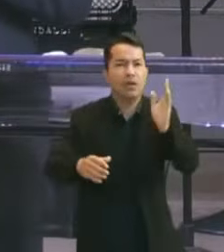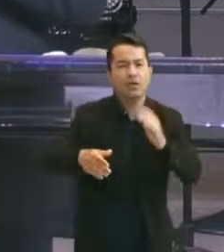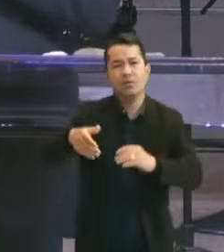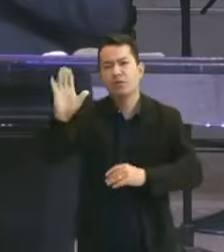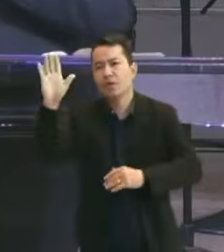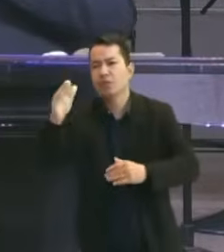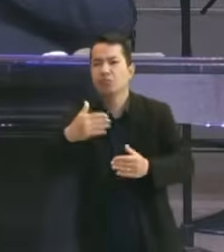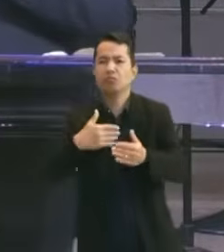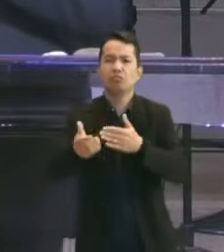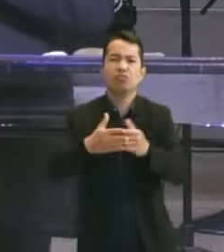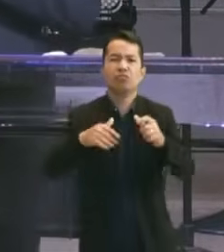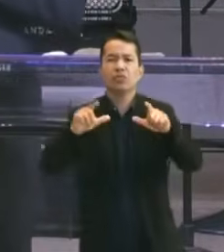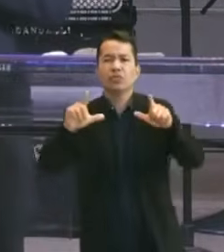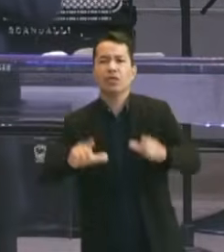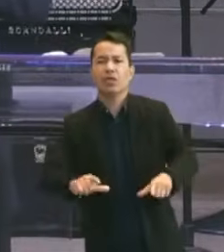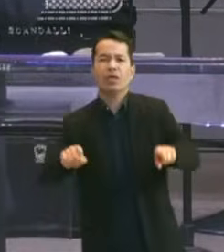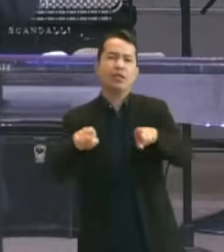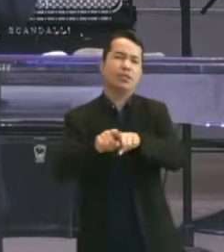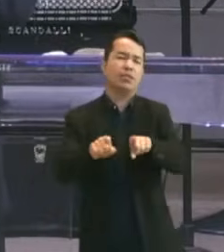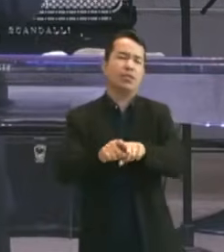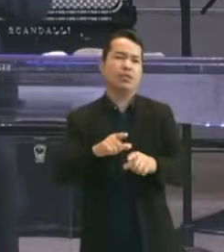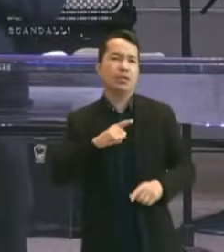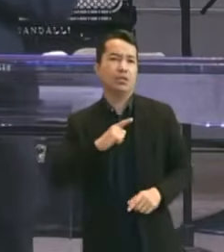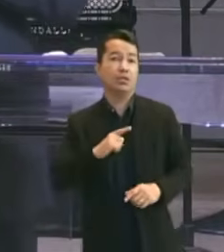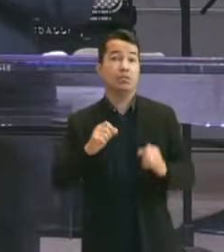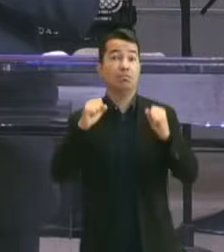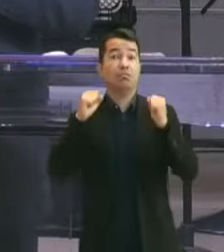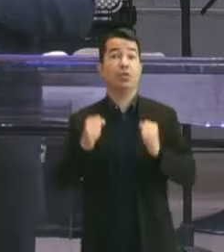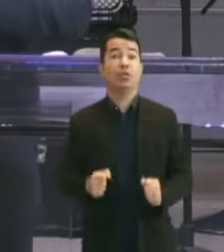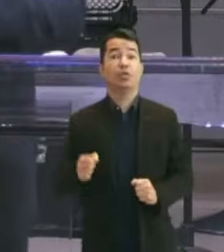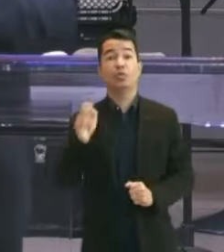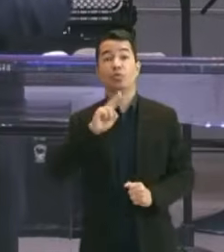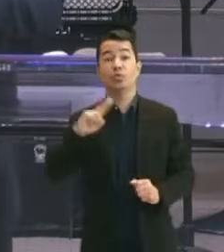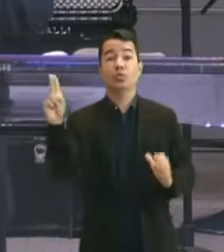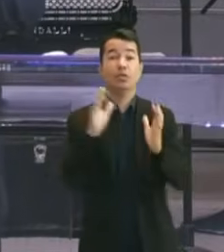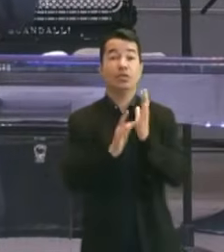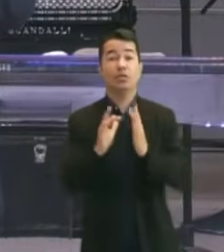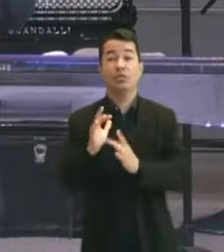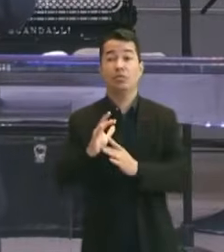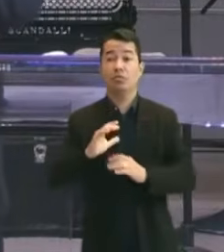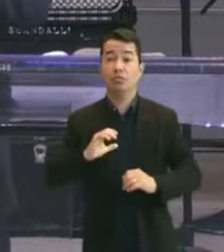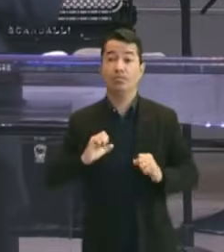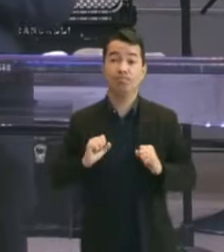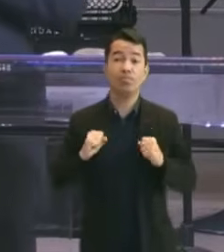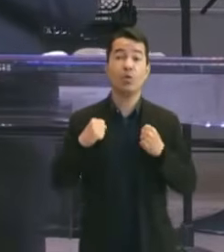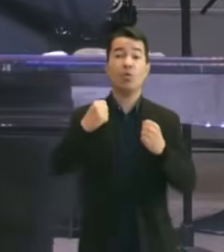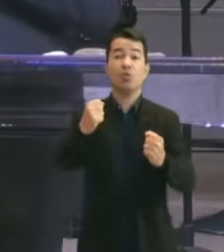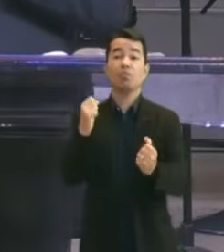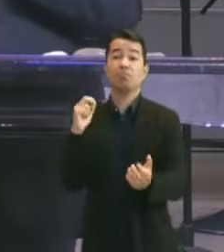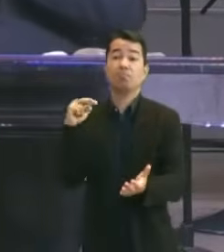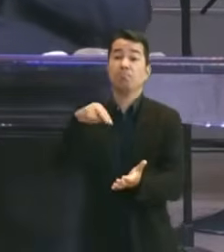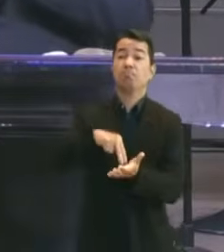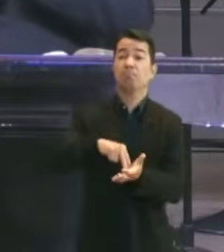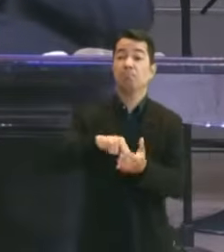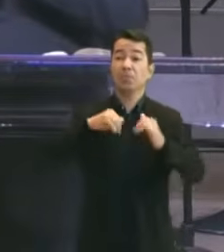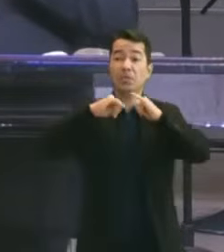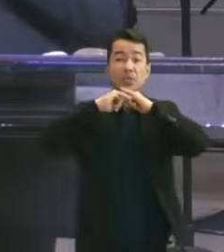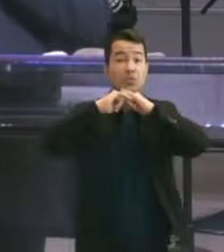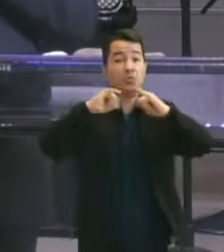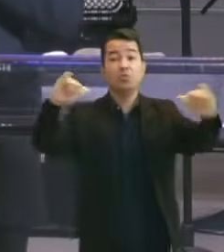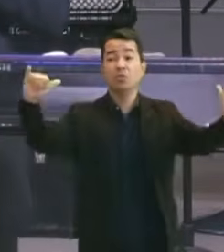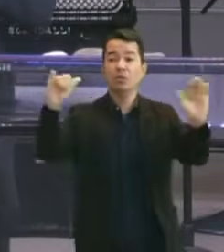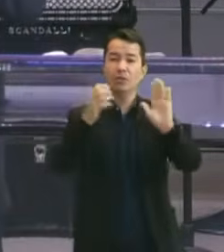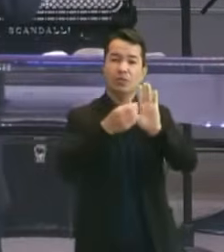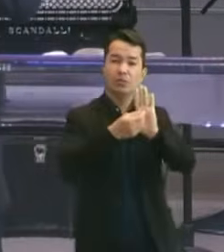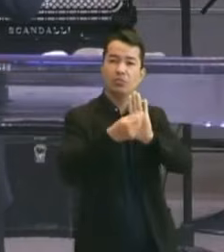poder do nome do Senhor, ele anunciava corajosamente o evangelho. Ele também conversava e discutia com os judeus que tinham sido criados fora da